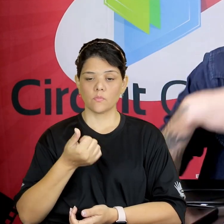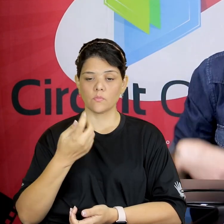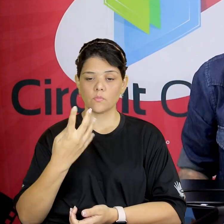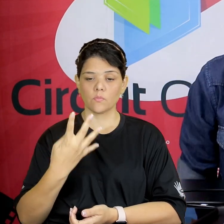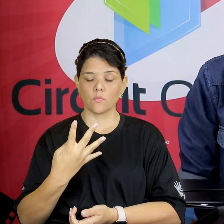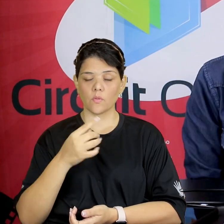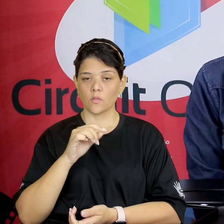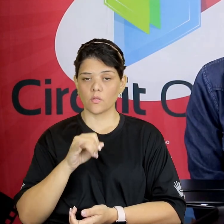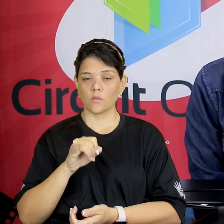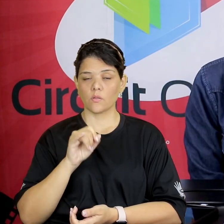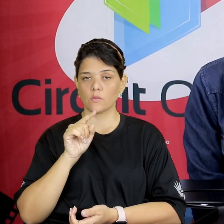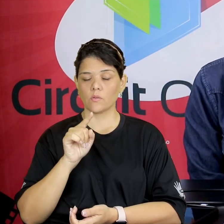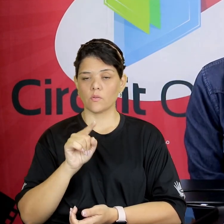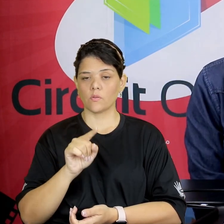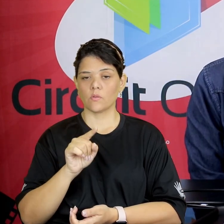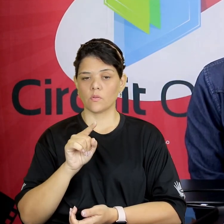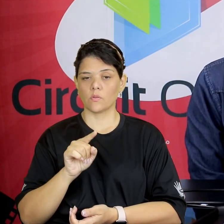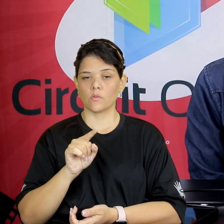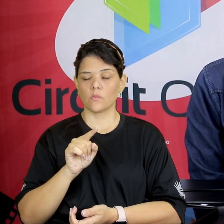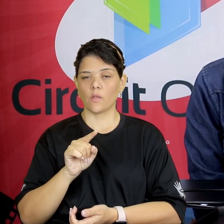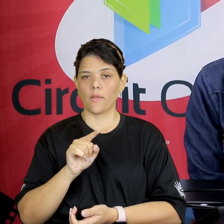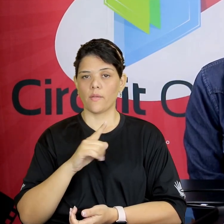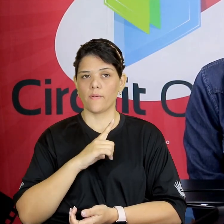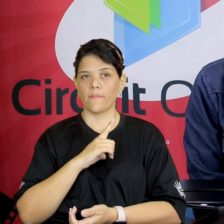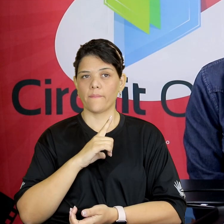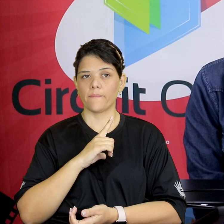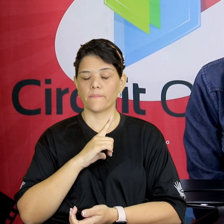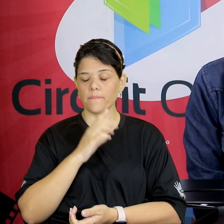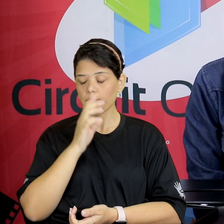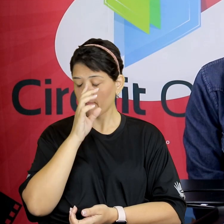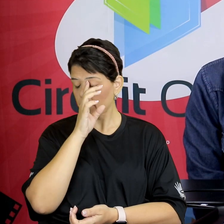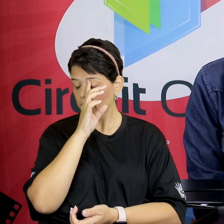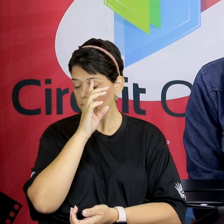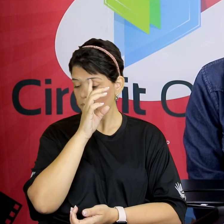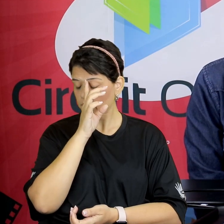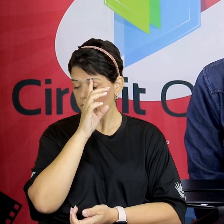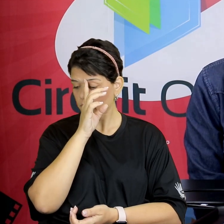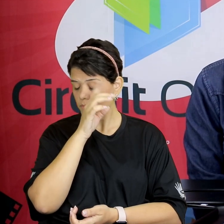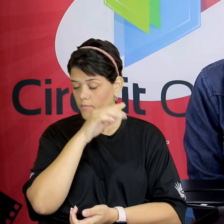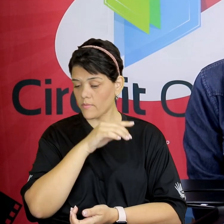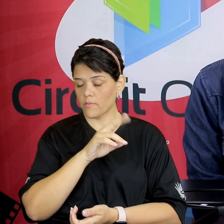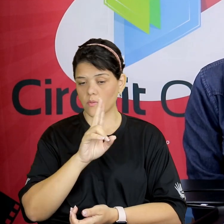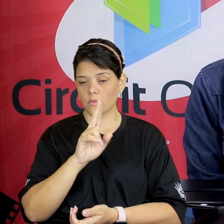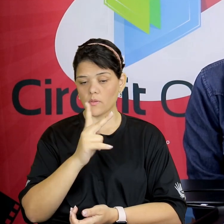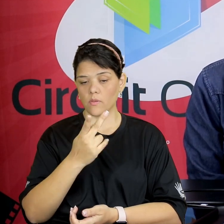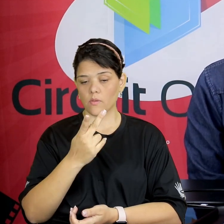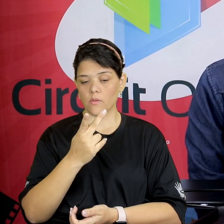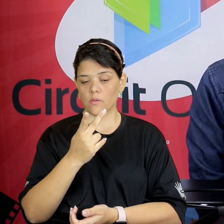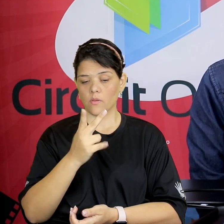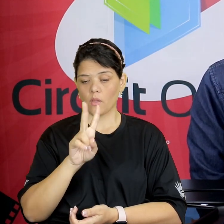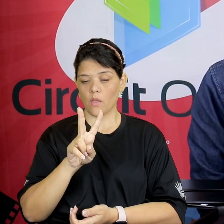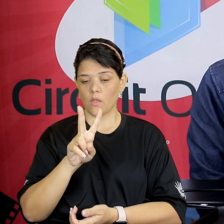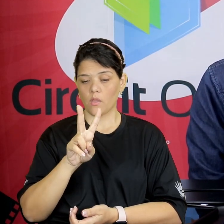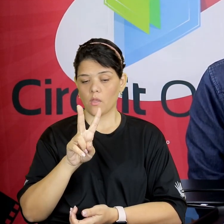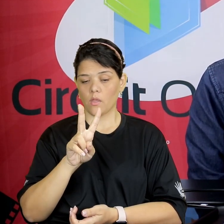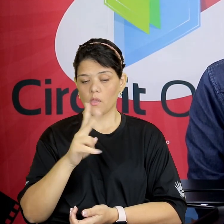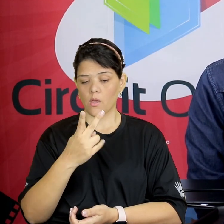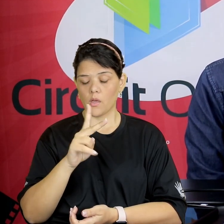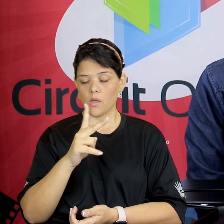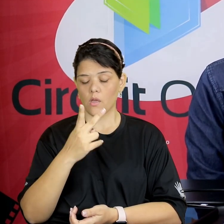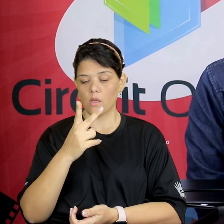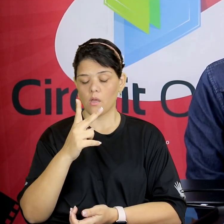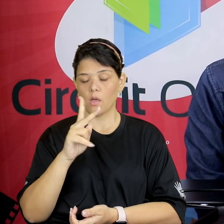Se você puxar um H264, que eu digo, que é o padrão,